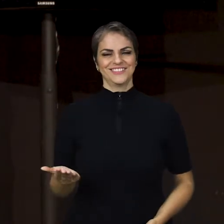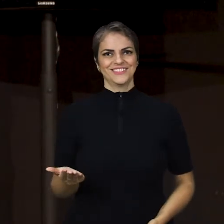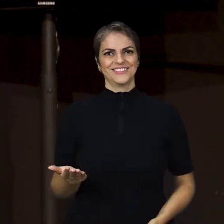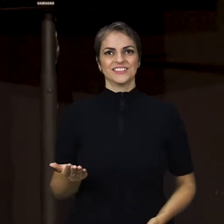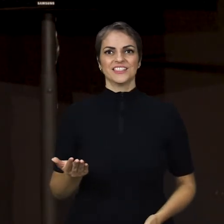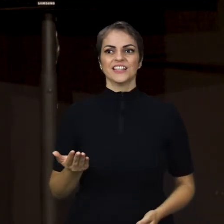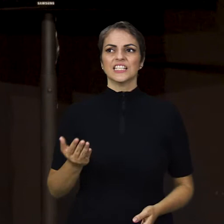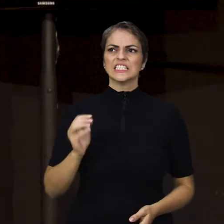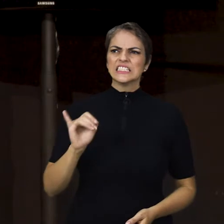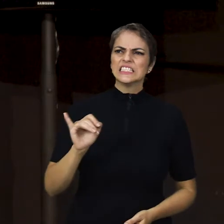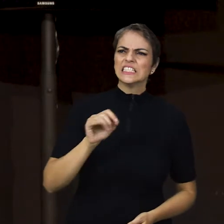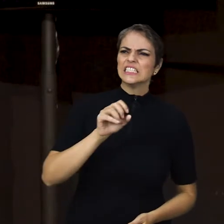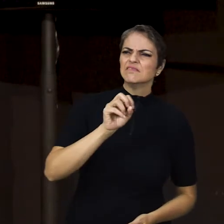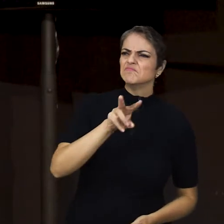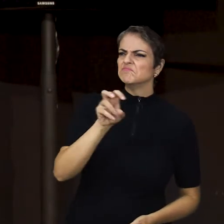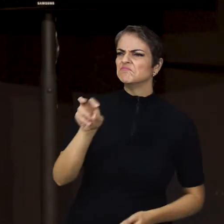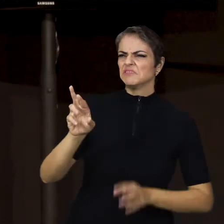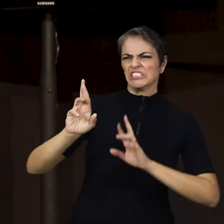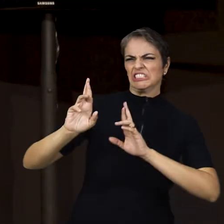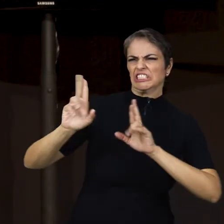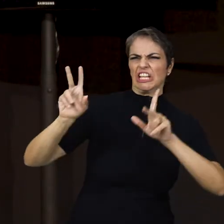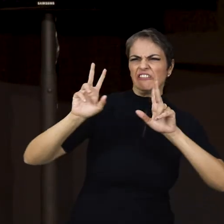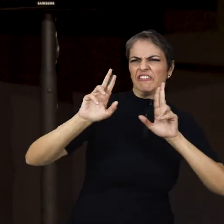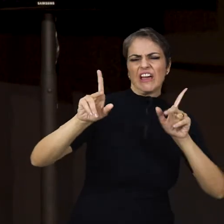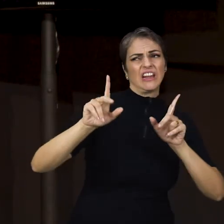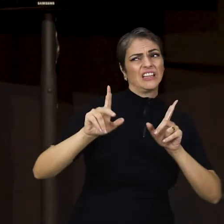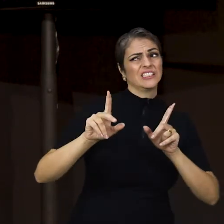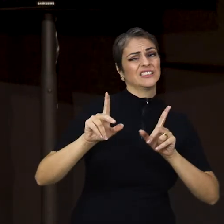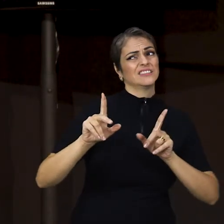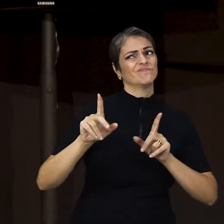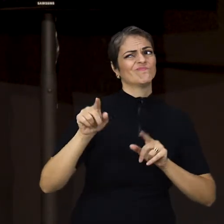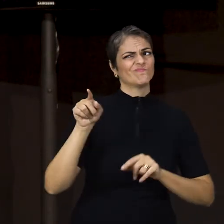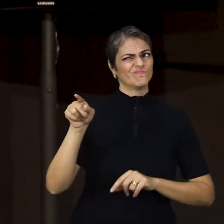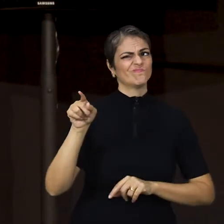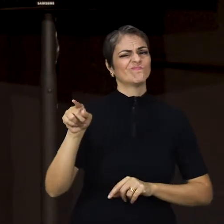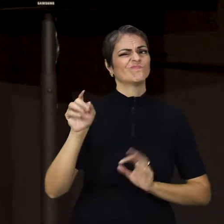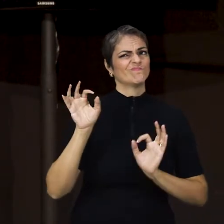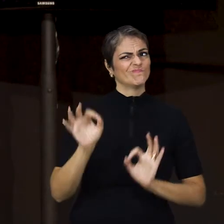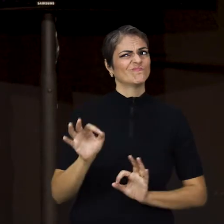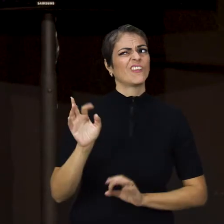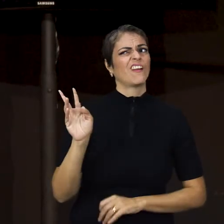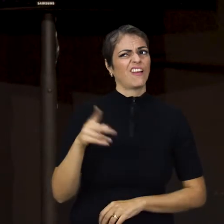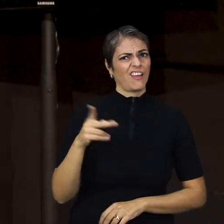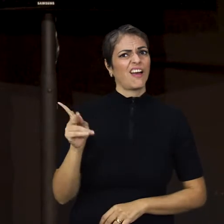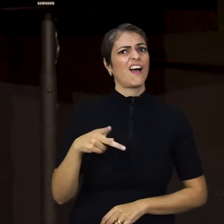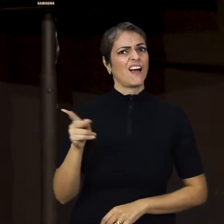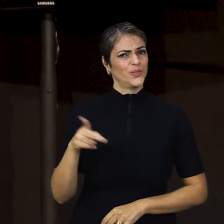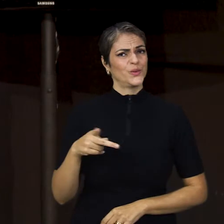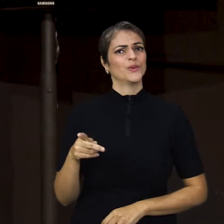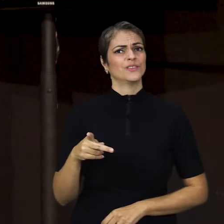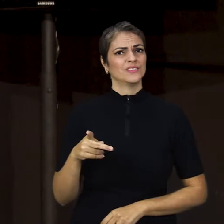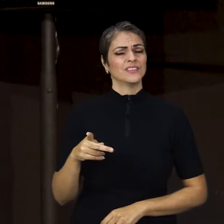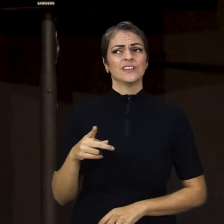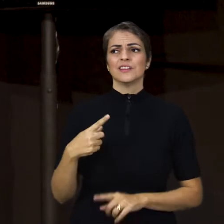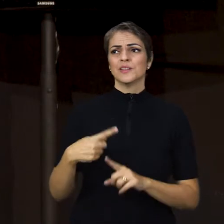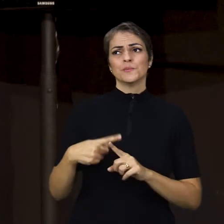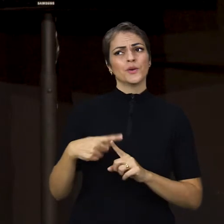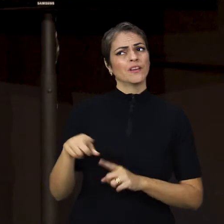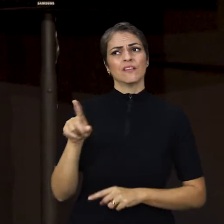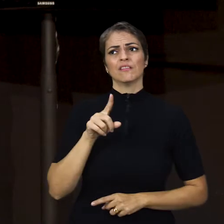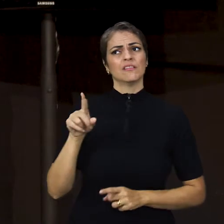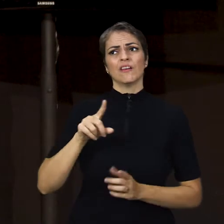muito originais ou inéditas, quase que certamente estão erradas, quase que certamente não refletem o que o